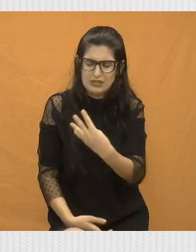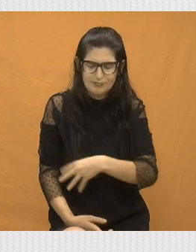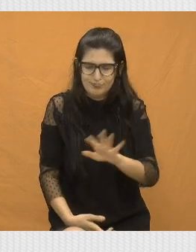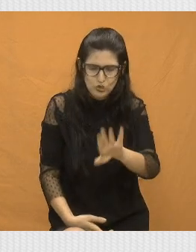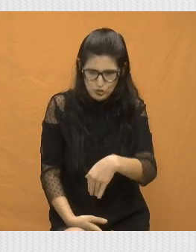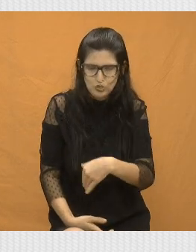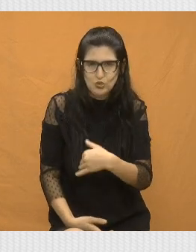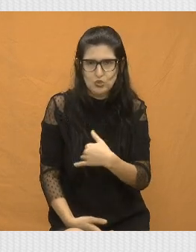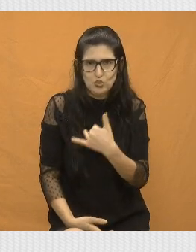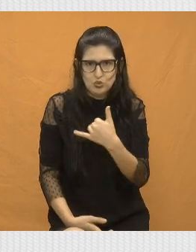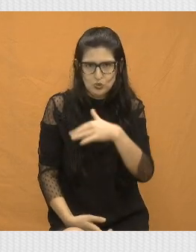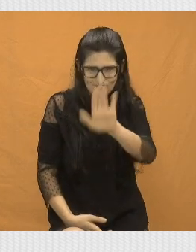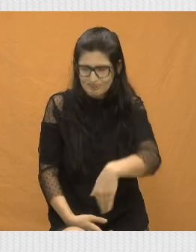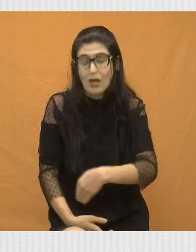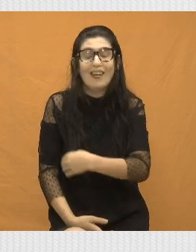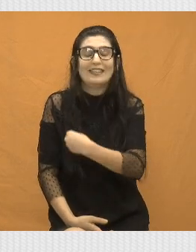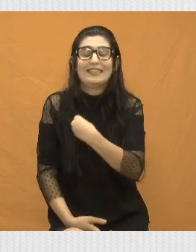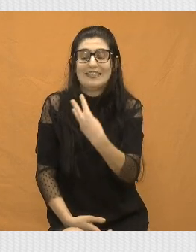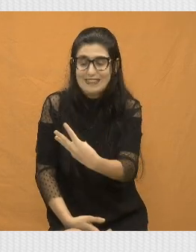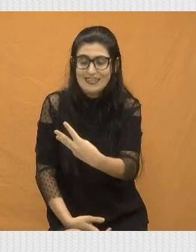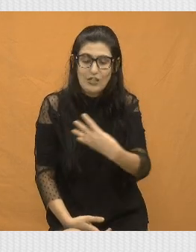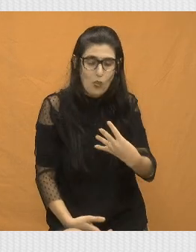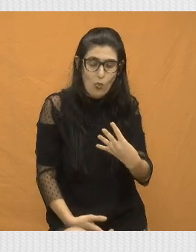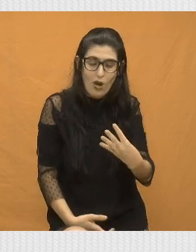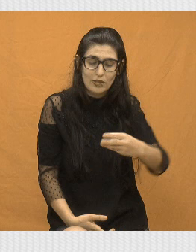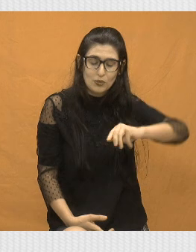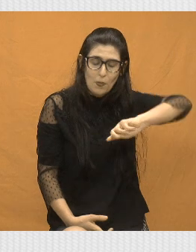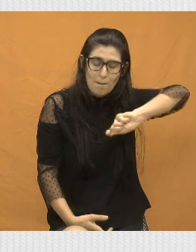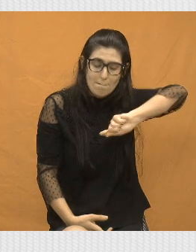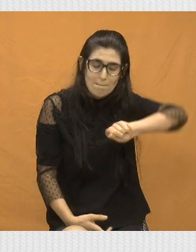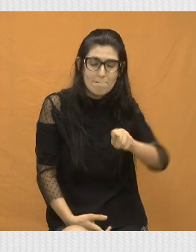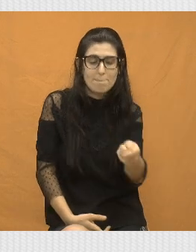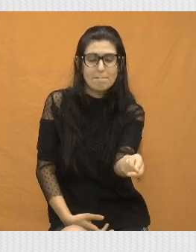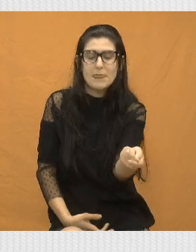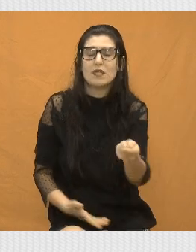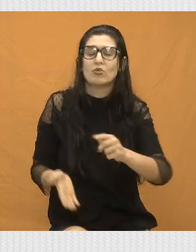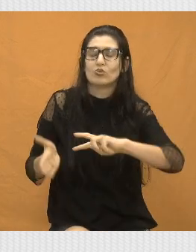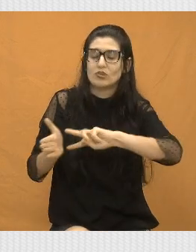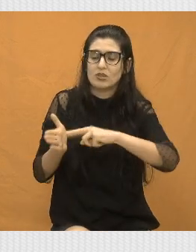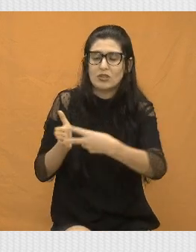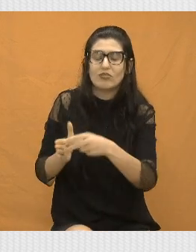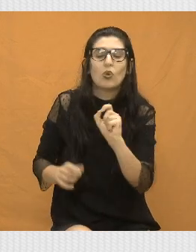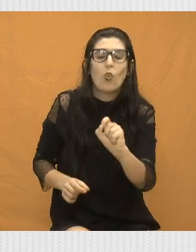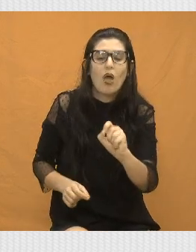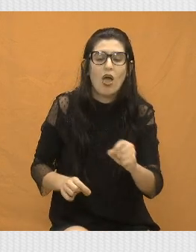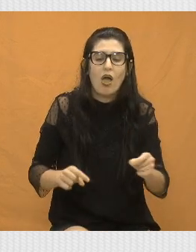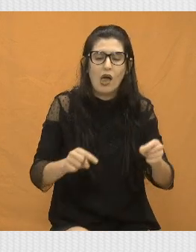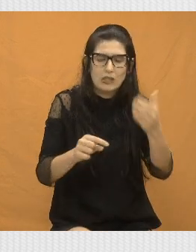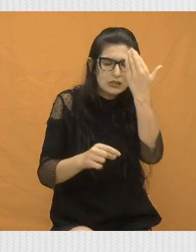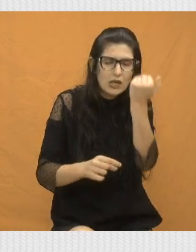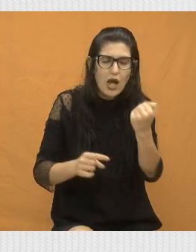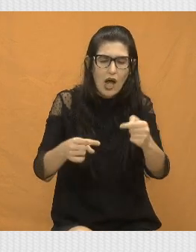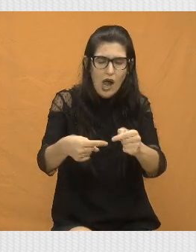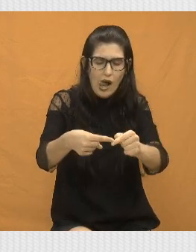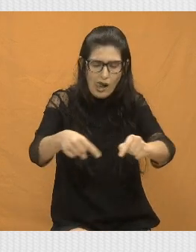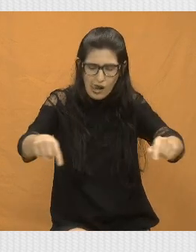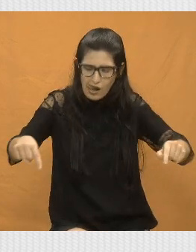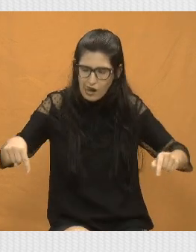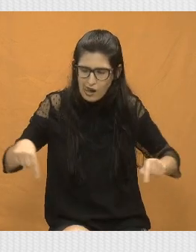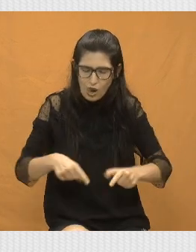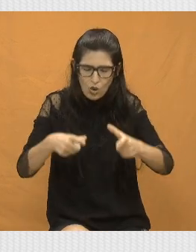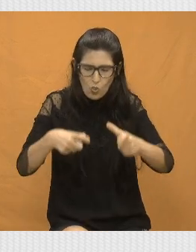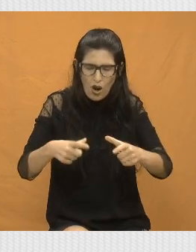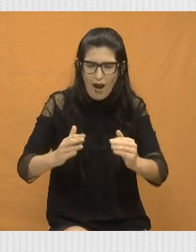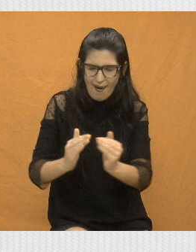aqui chama a atenção que ele é aqueles lotes que tem na Fundação Prolar que